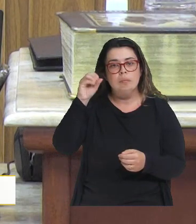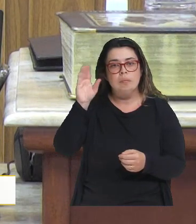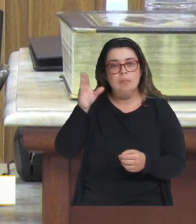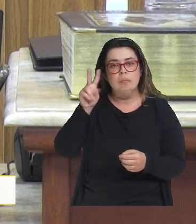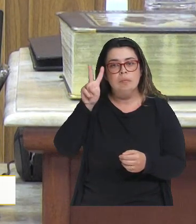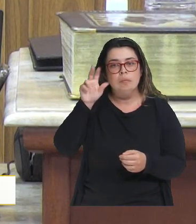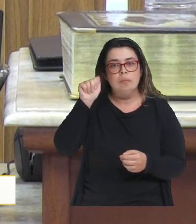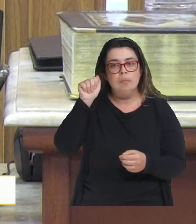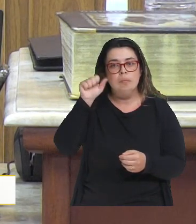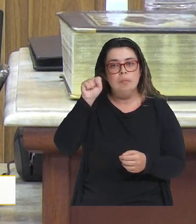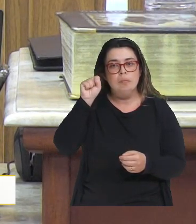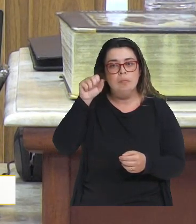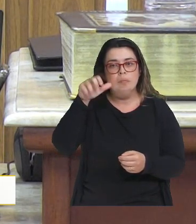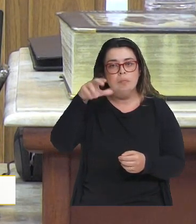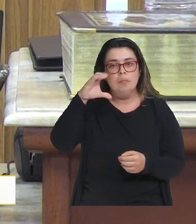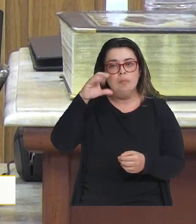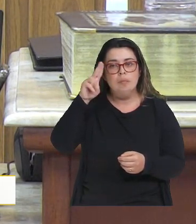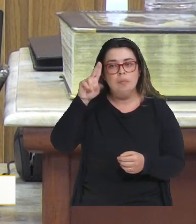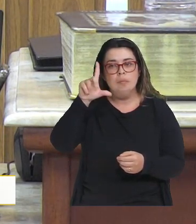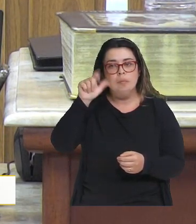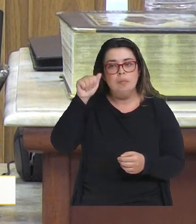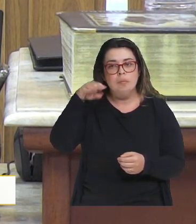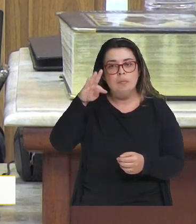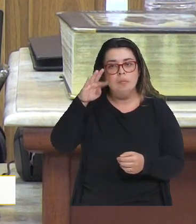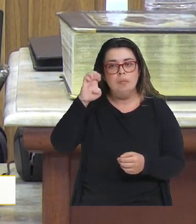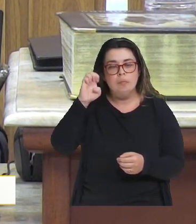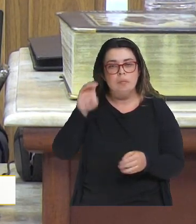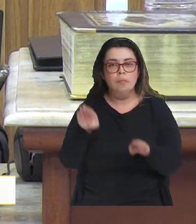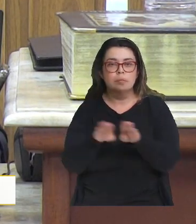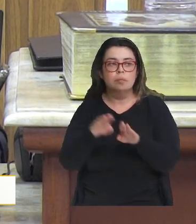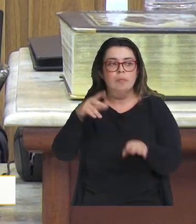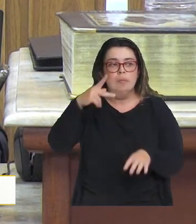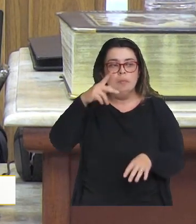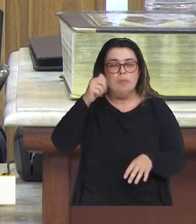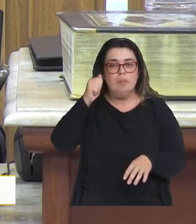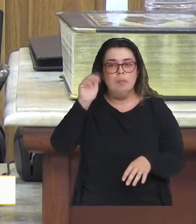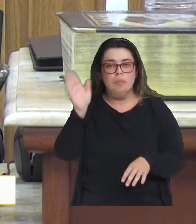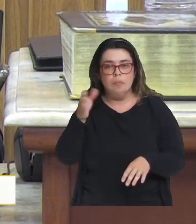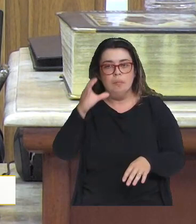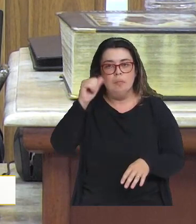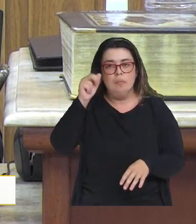carregadeira, que serão utilizados na Secretaria Municipal de Obras.